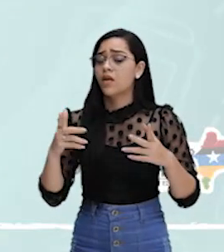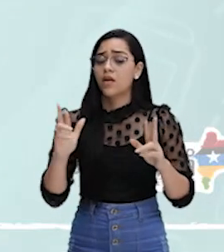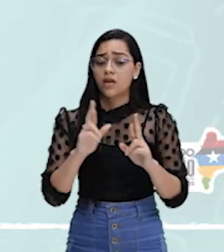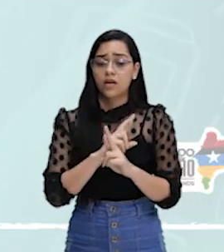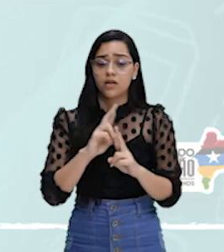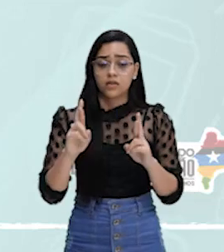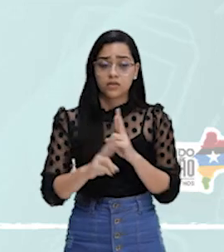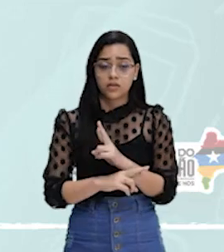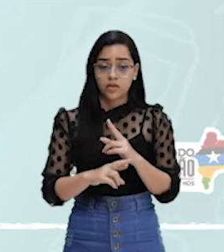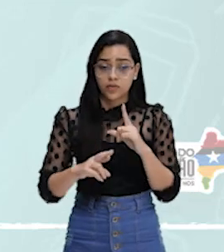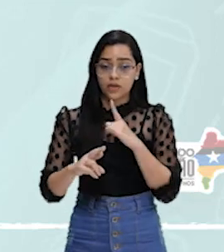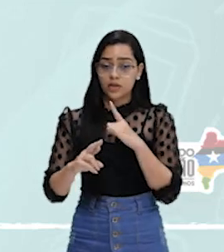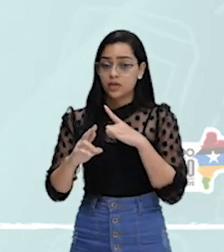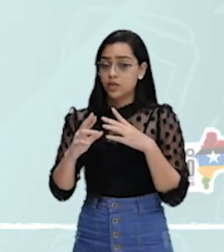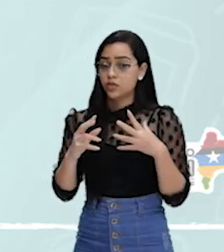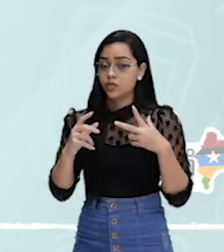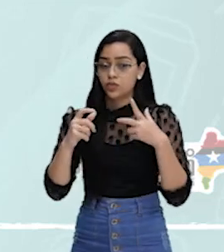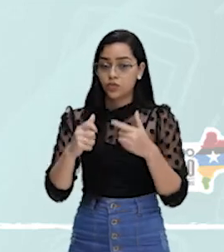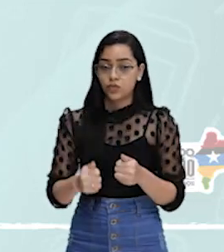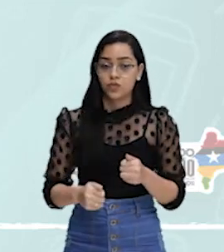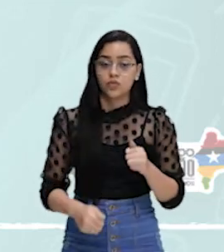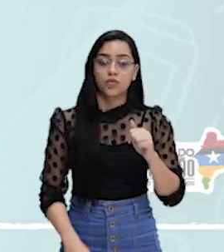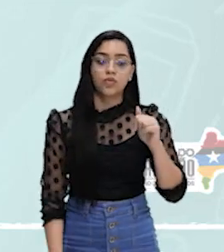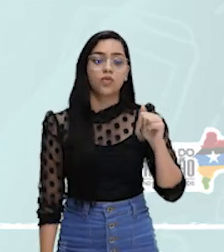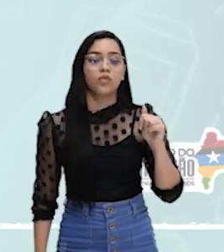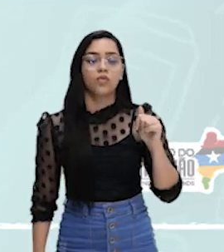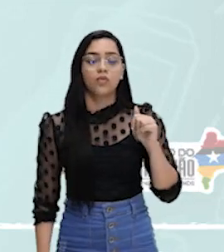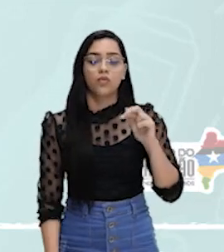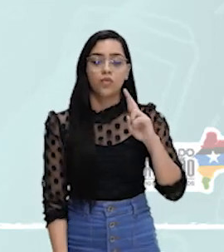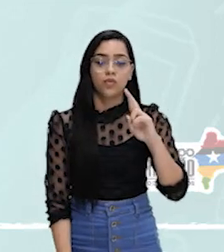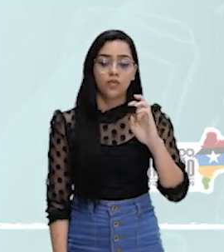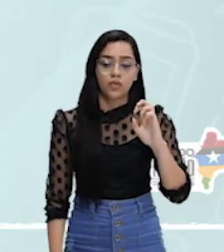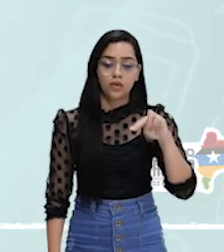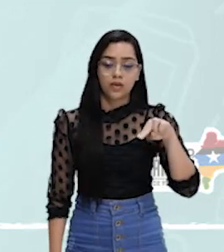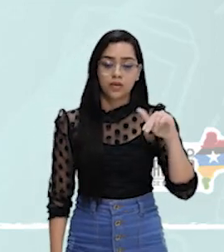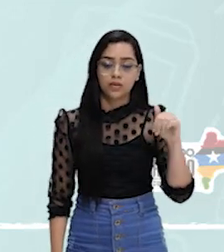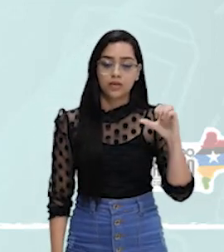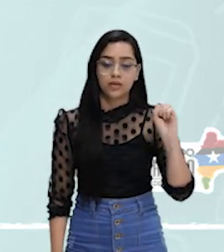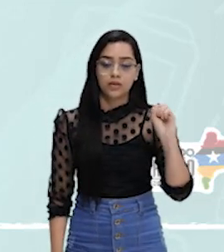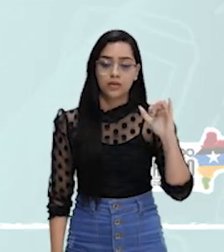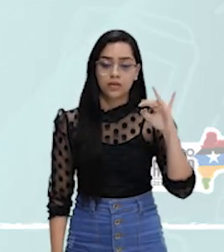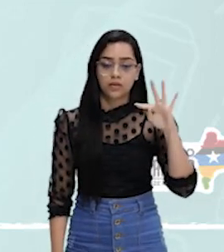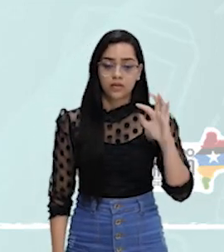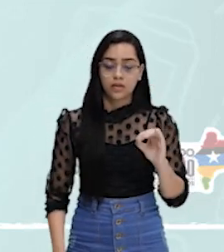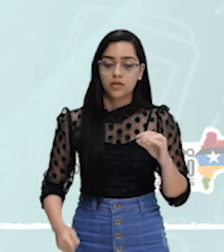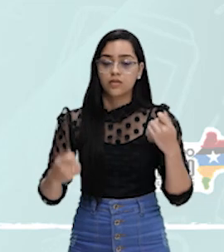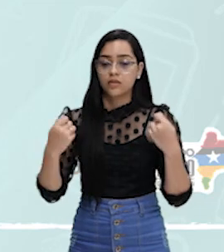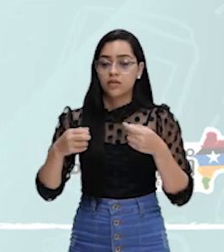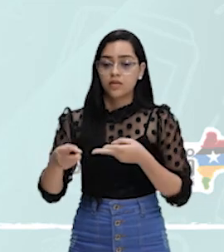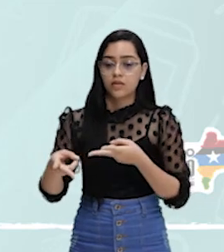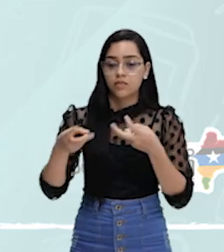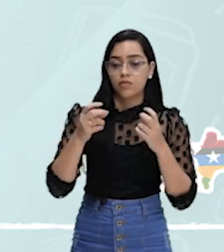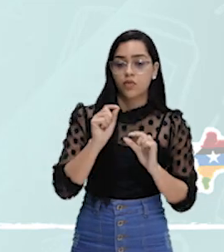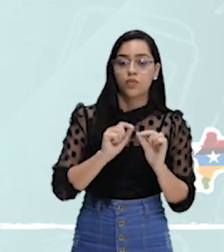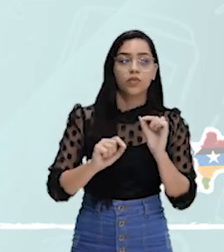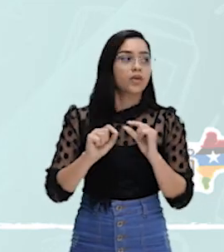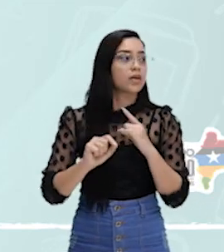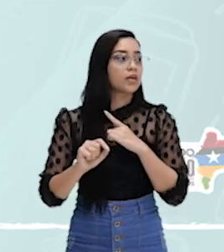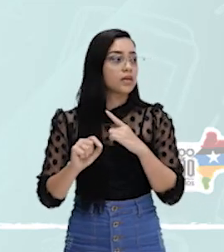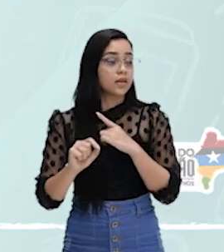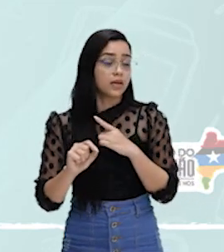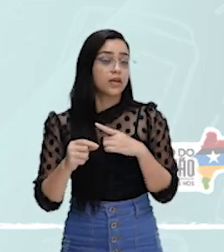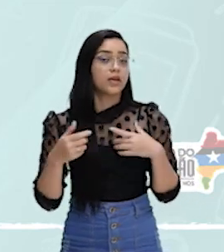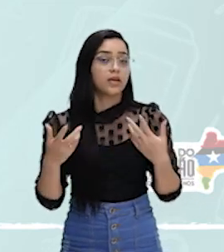essas considerações gerais sobre o Renascimento cultural, é preciso nós verificarmos que o